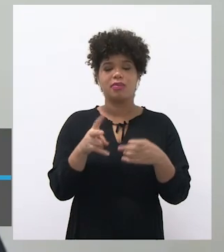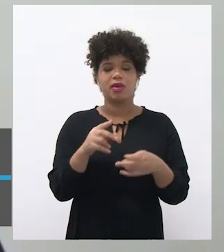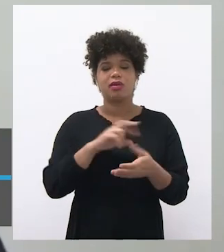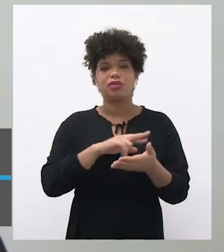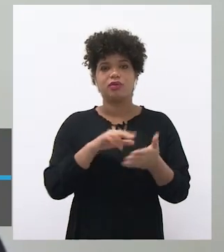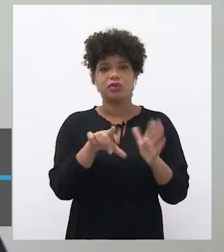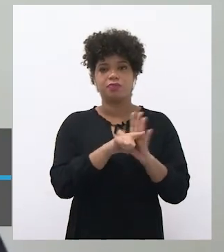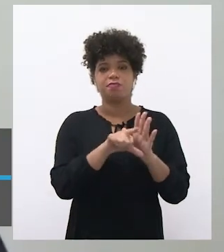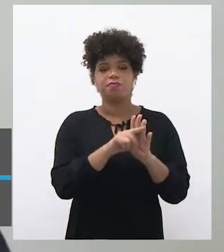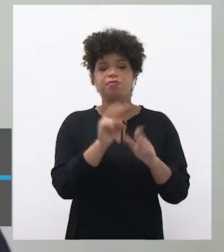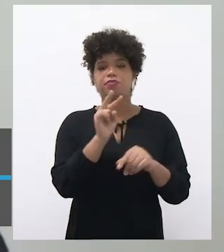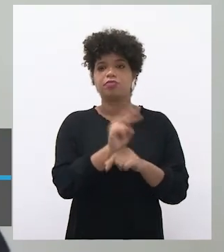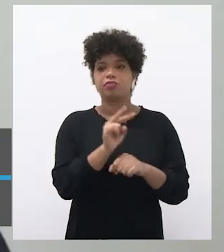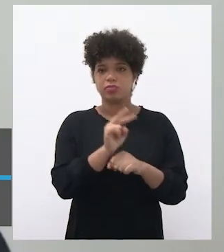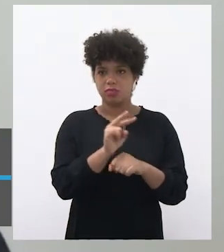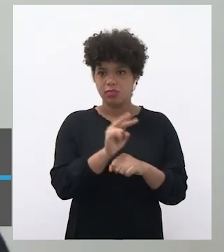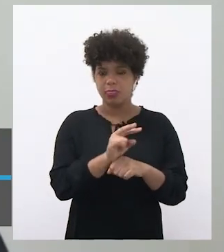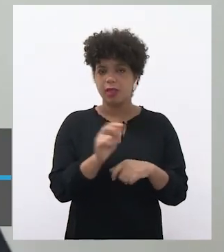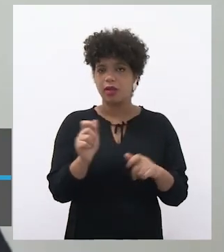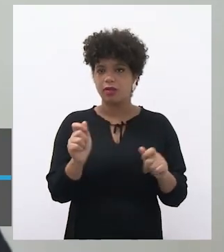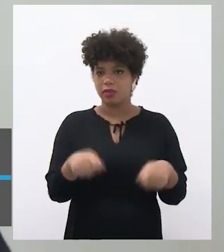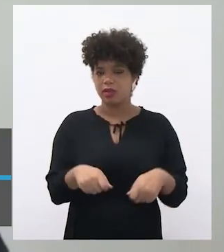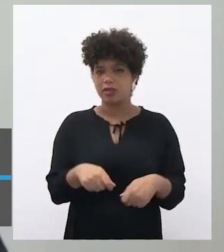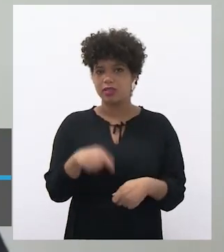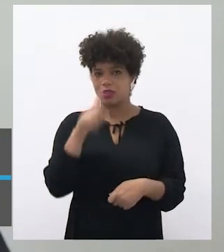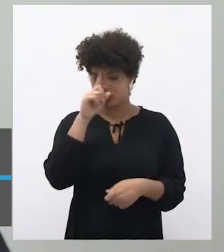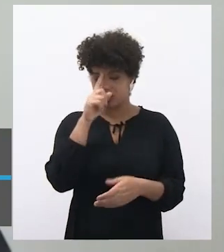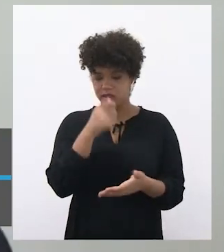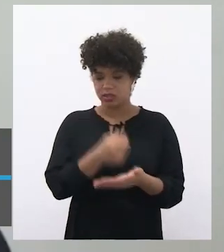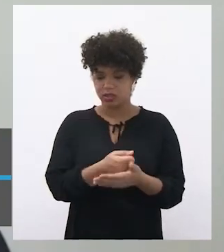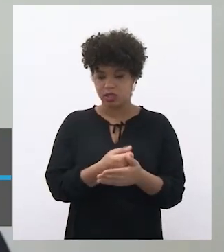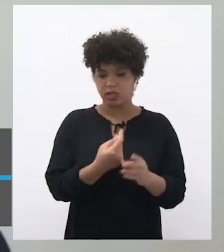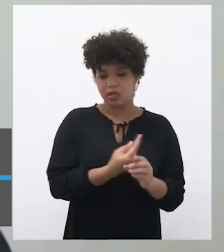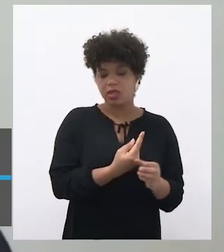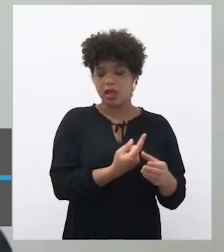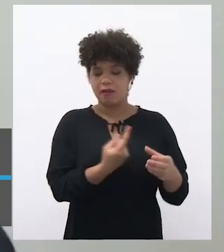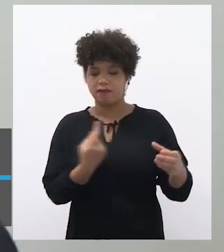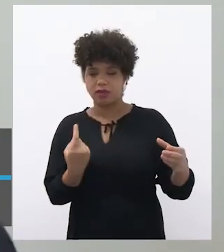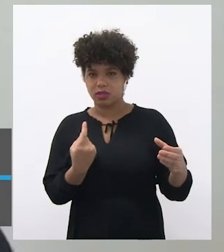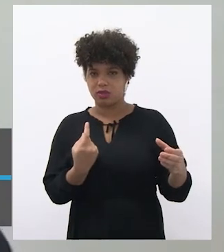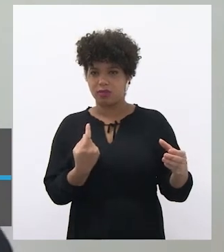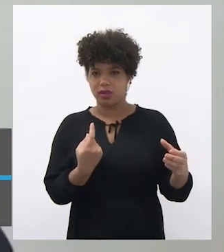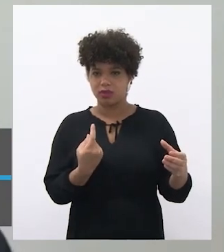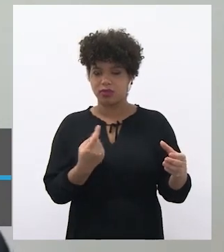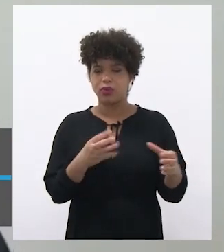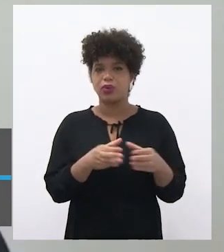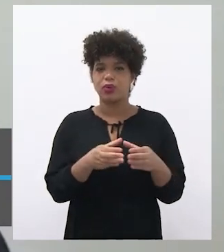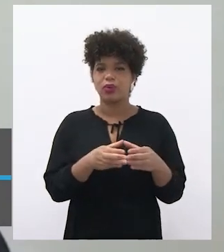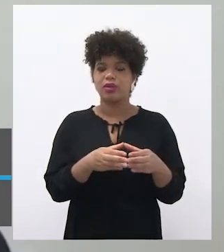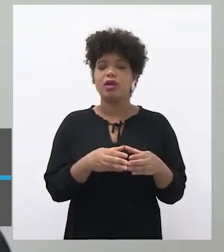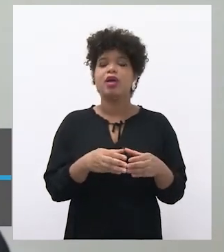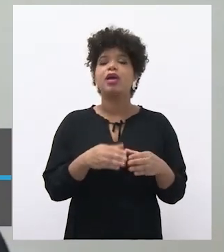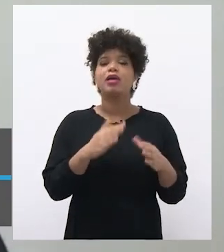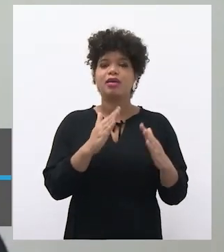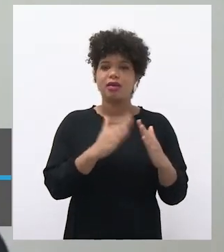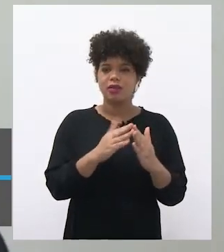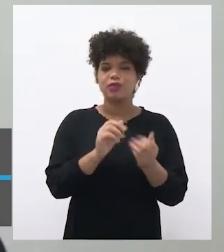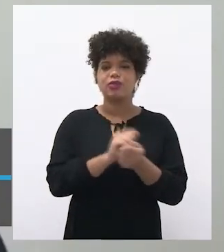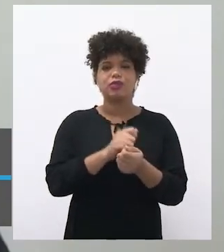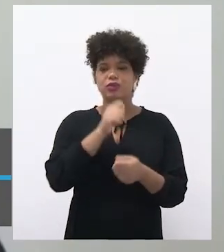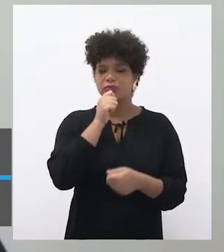da responsabilização de quem comete a violência, né, que, além do aspecto da punição, ele pressupõe a adoção de medidas de prevenção